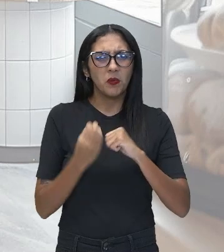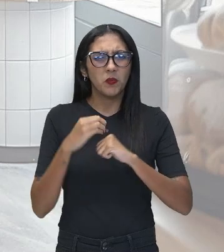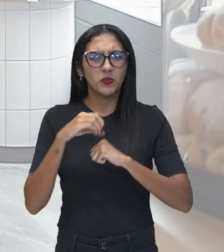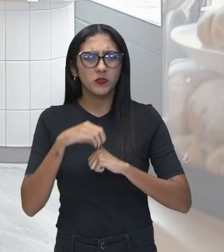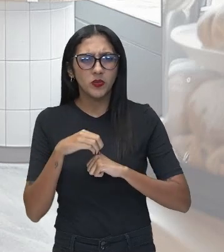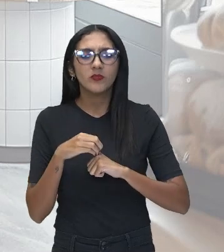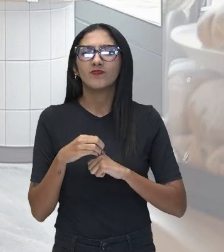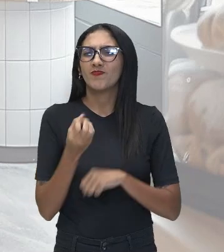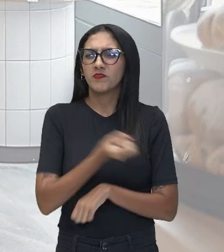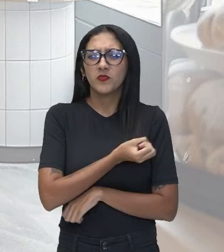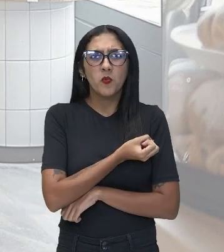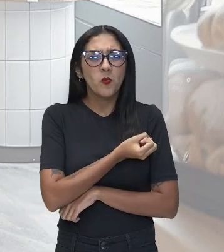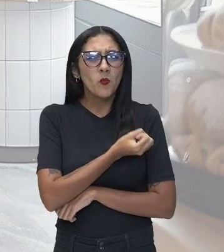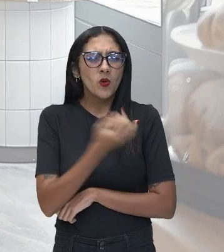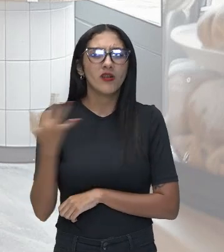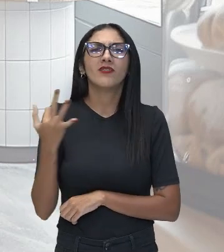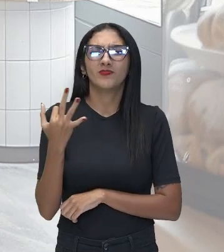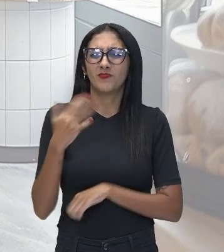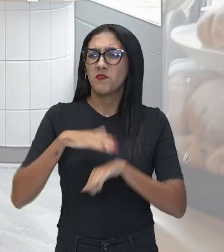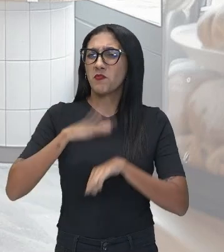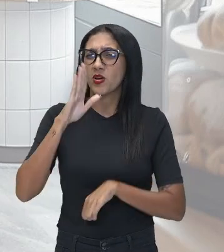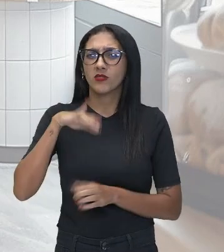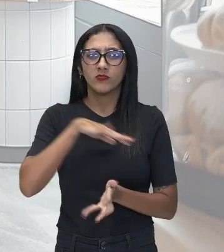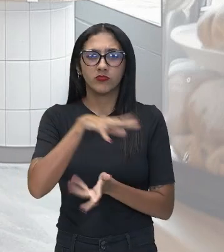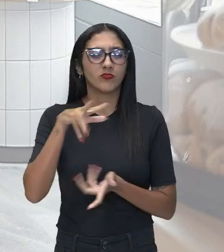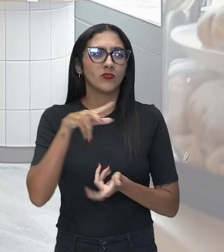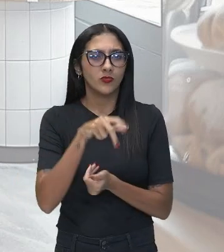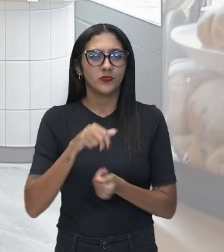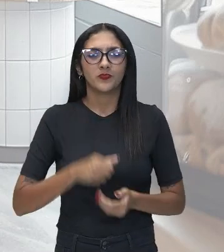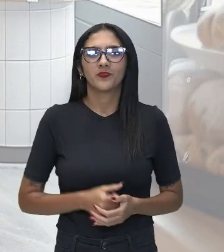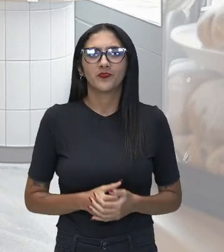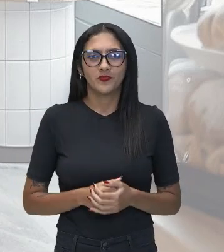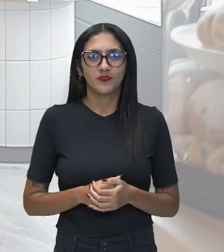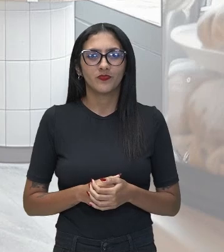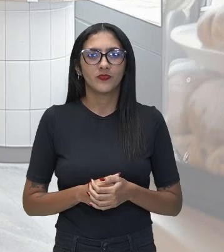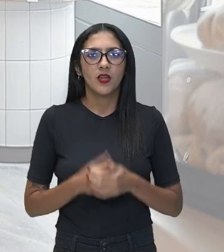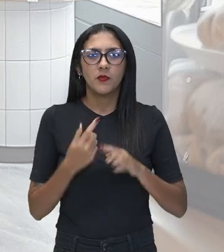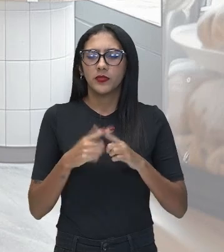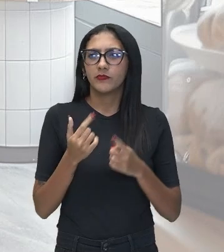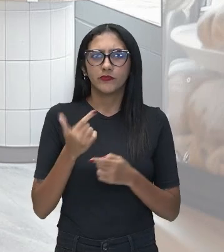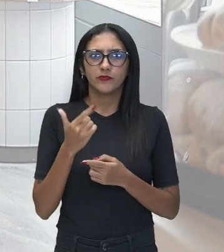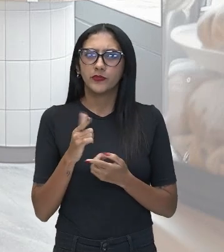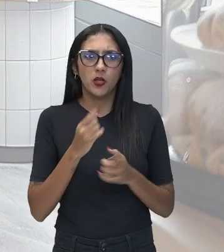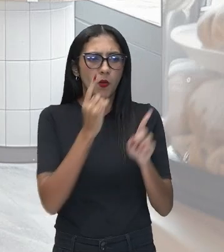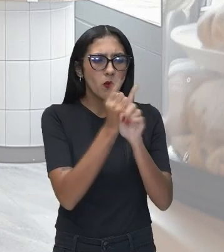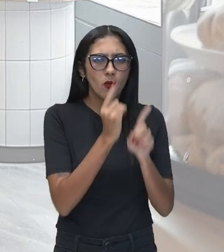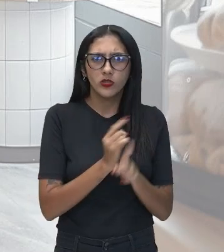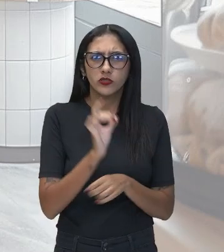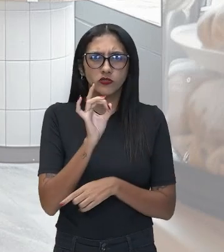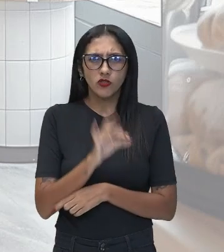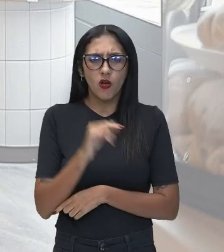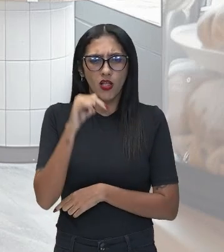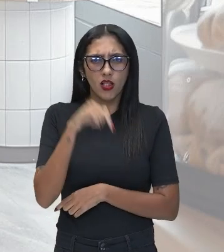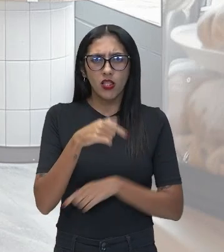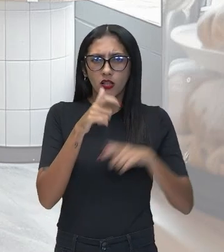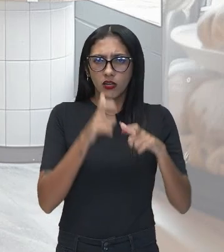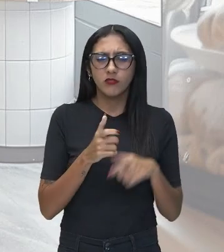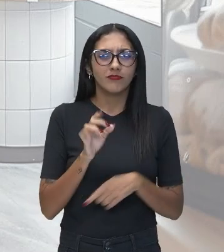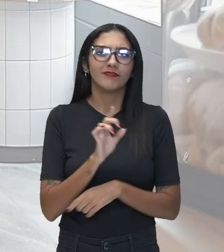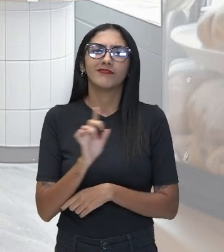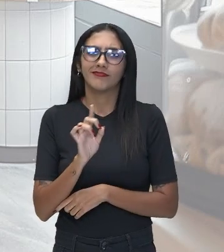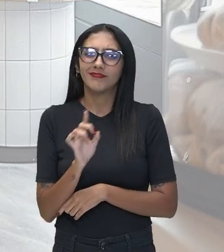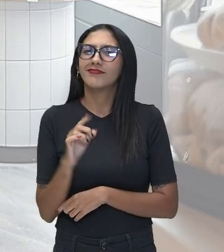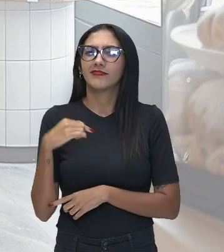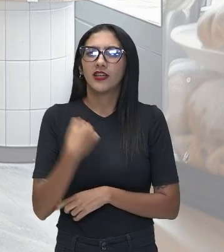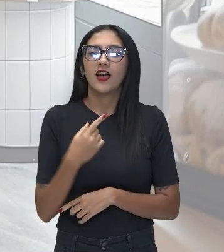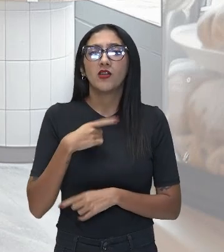mais numerosas do planeta. Então, porque a gente não encontra carboidrato somente aqui. Vocês vão poder observar que a